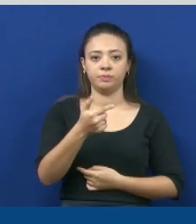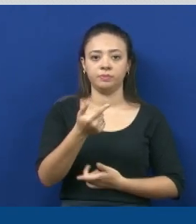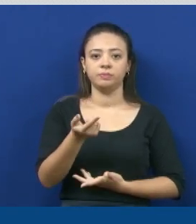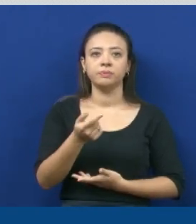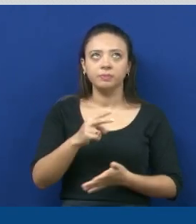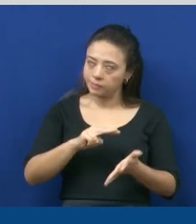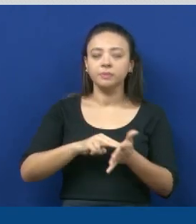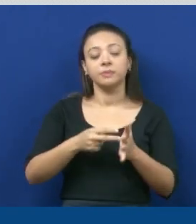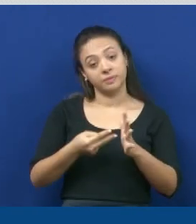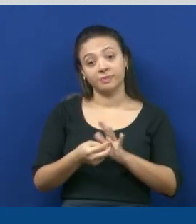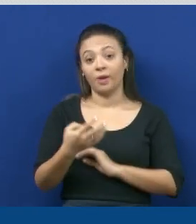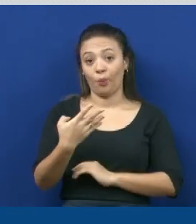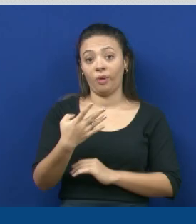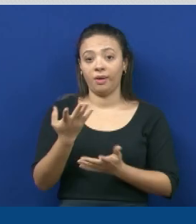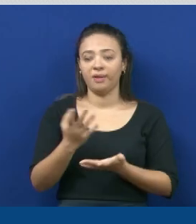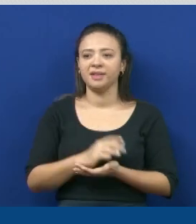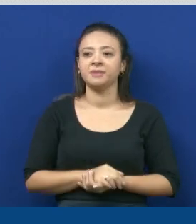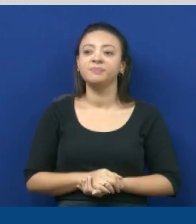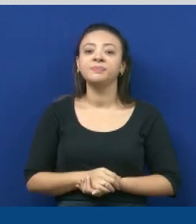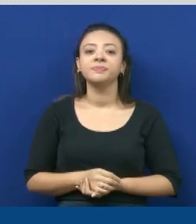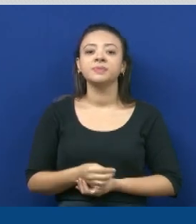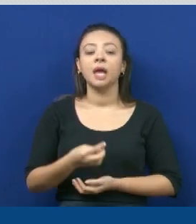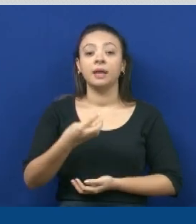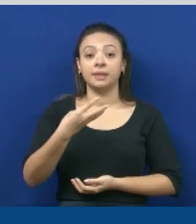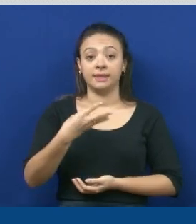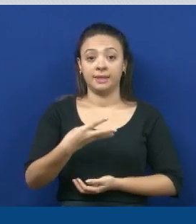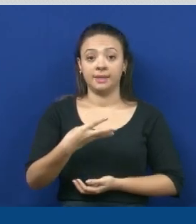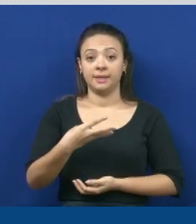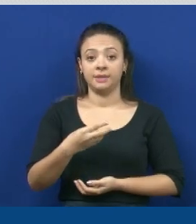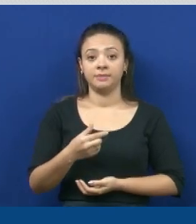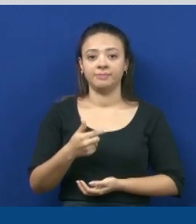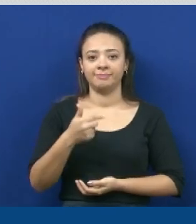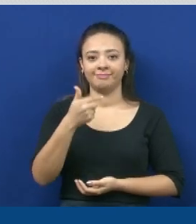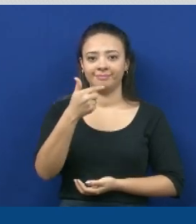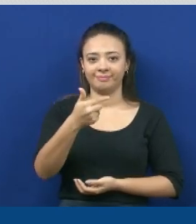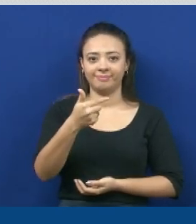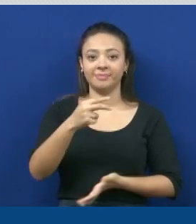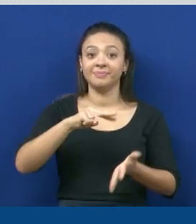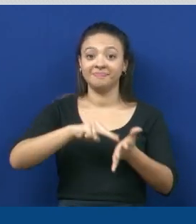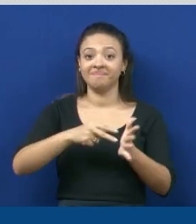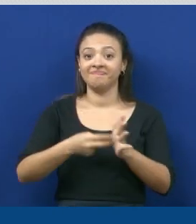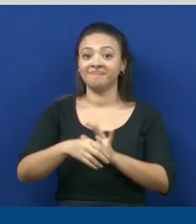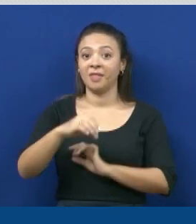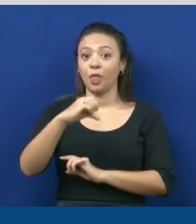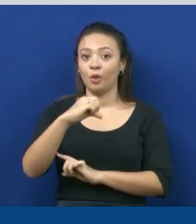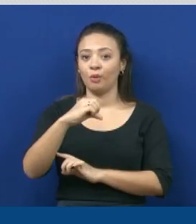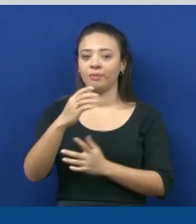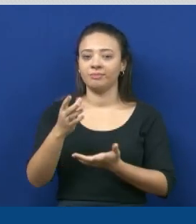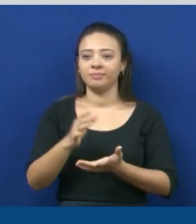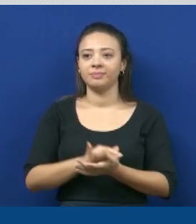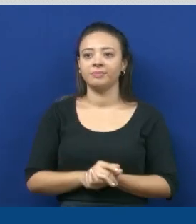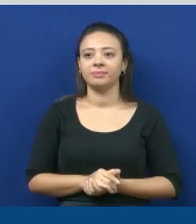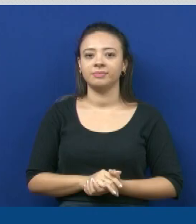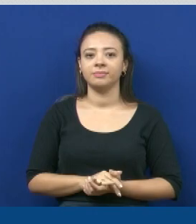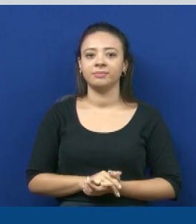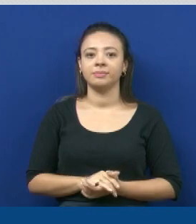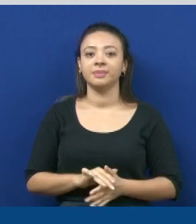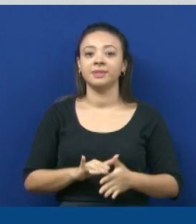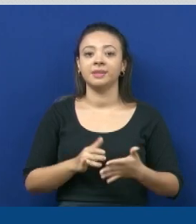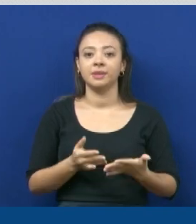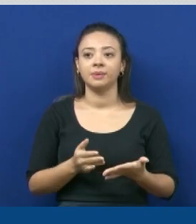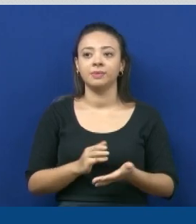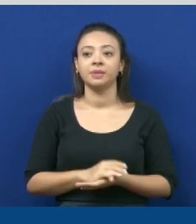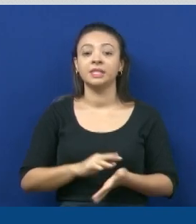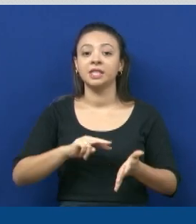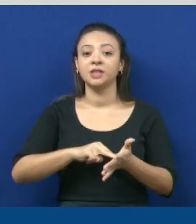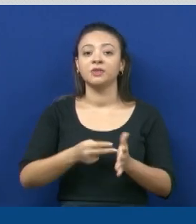isso é 4, né? Dividido por 3 ao quadrado, que isso é 9. É a mesma coisa de 4